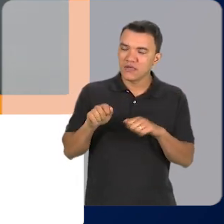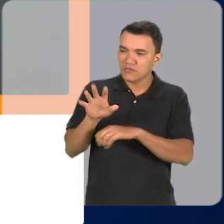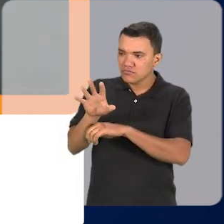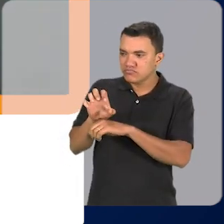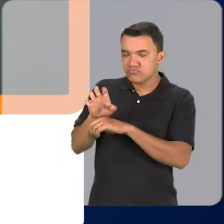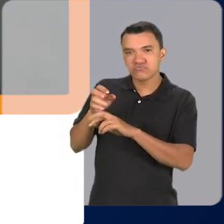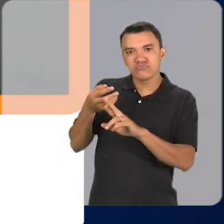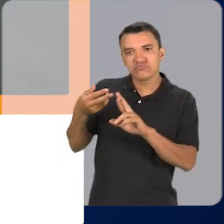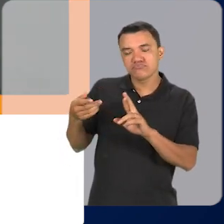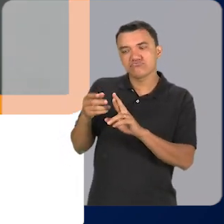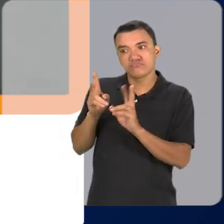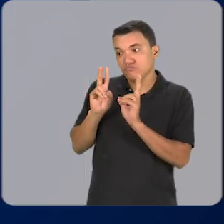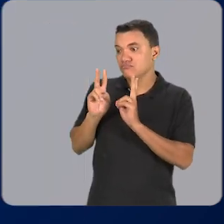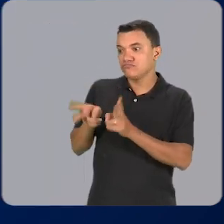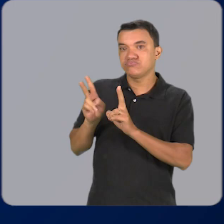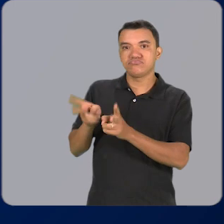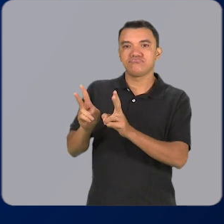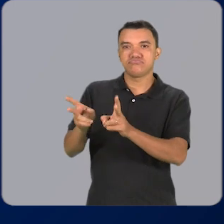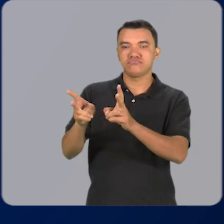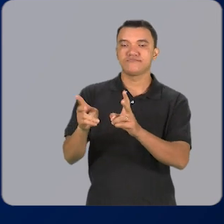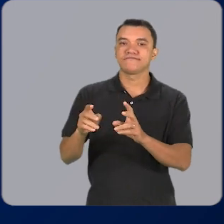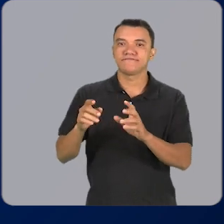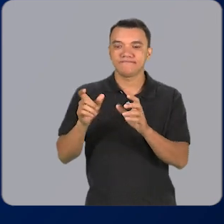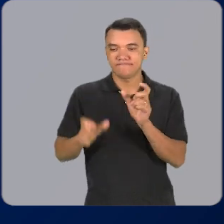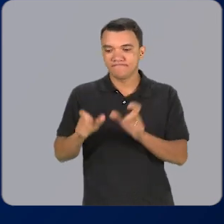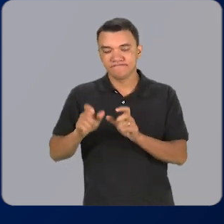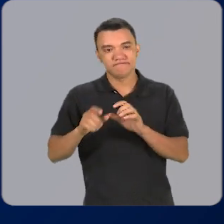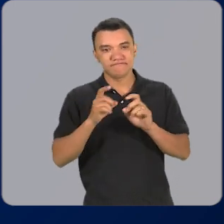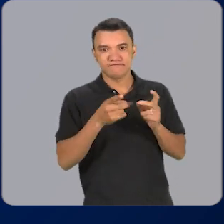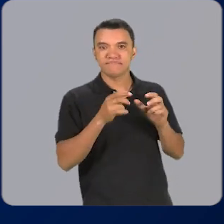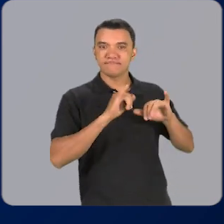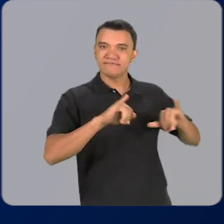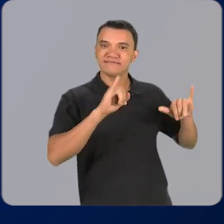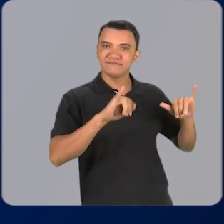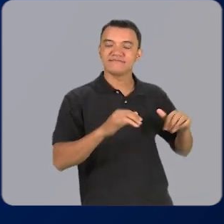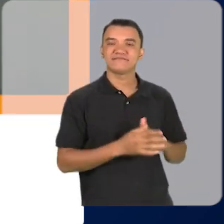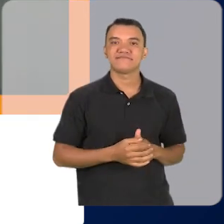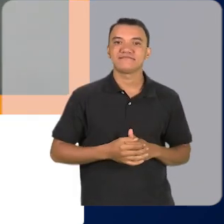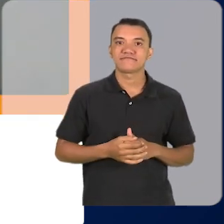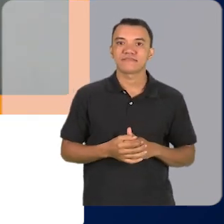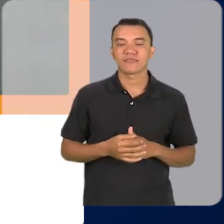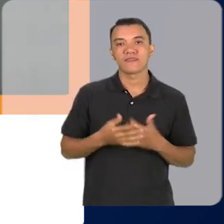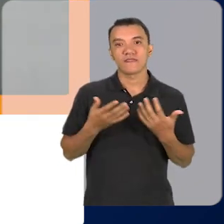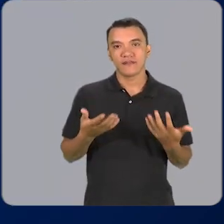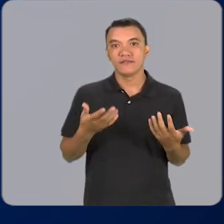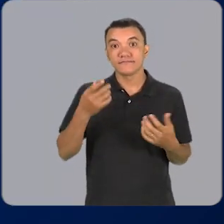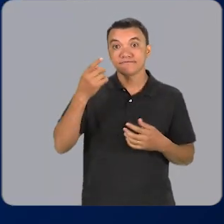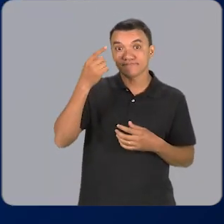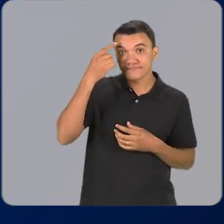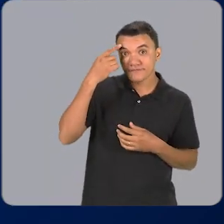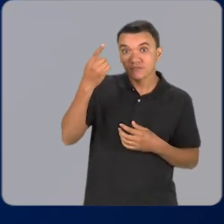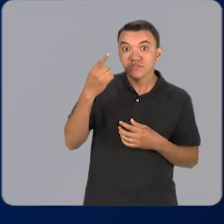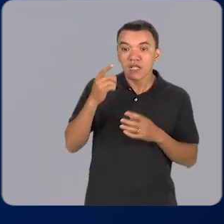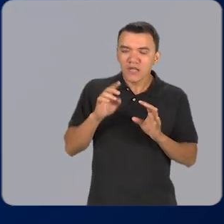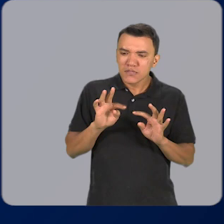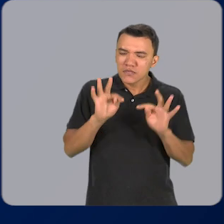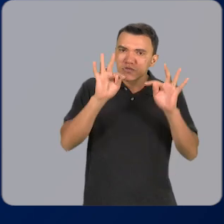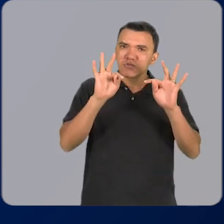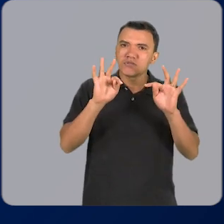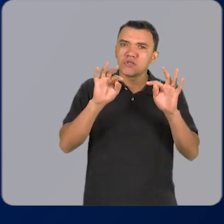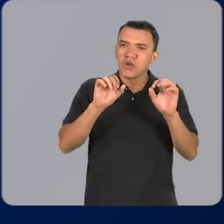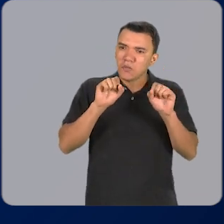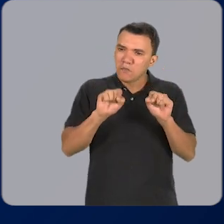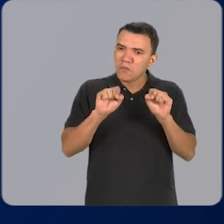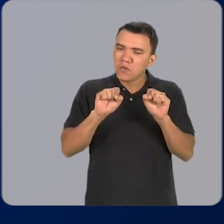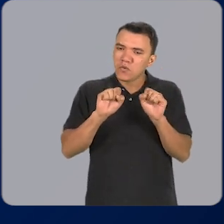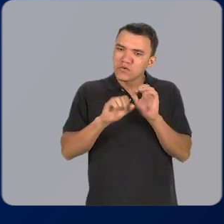o do pregão. É sempre pensar em como a tecnologia pode, né, professora Ellen, agregar e transformar as